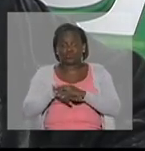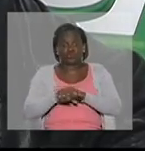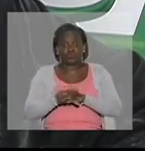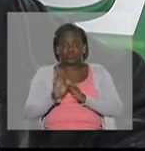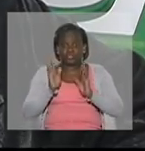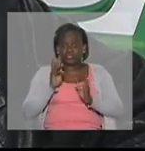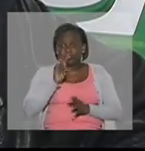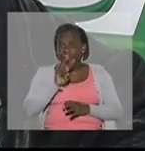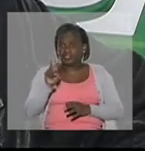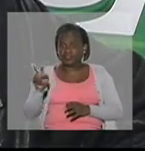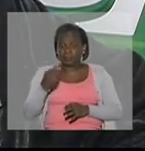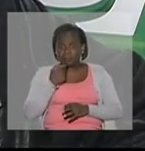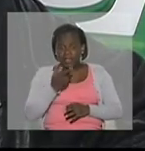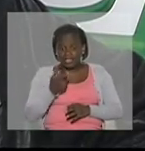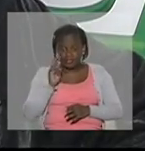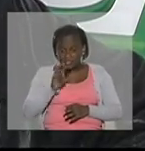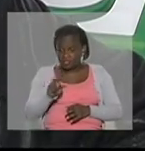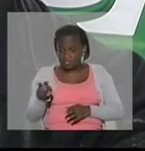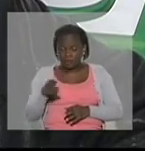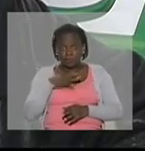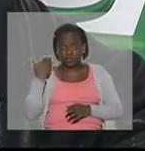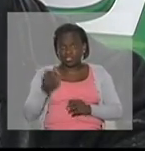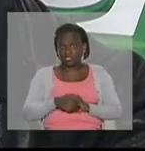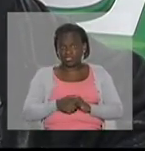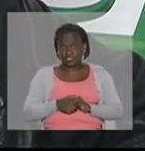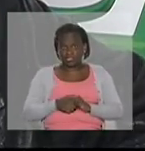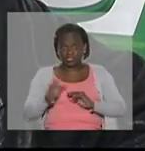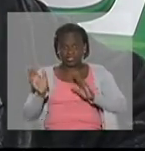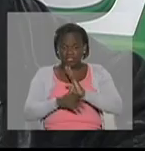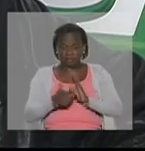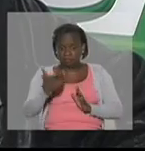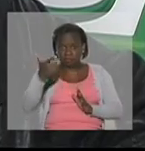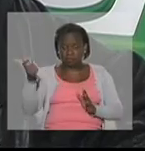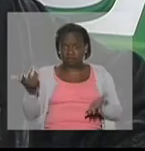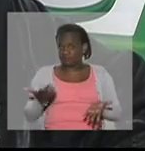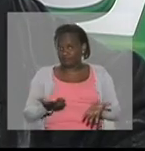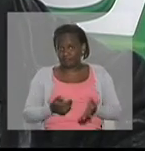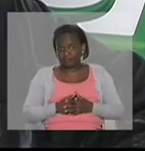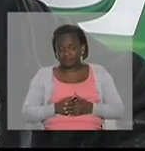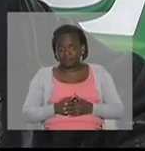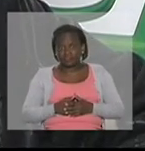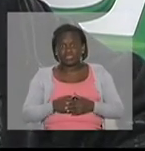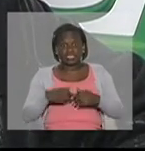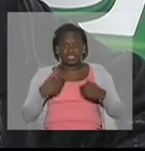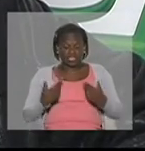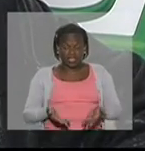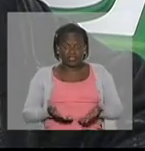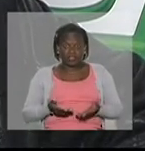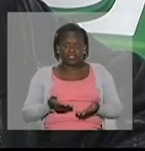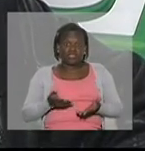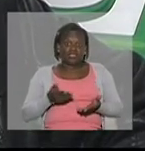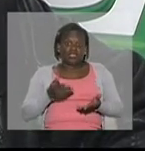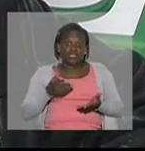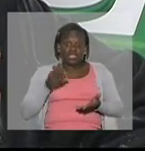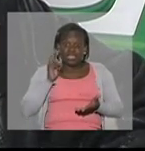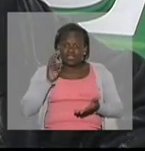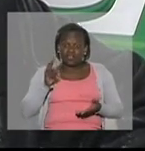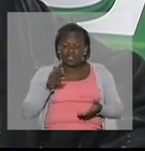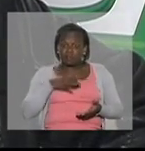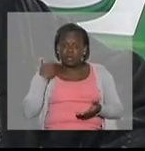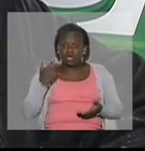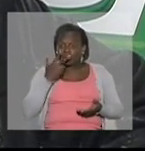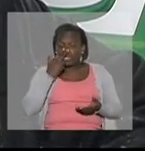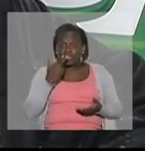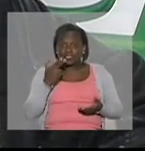estão habituados a ver de perto, né? A morte sendo roubada, assim, assassinada na frente. Então, a forma